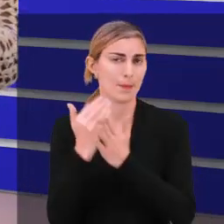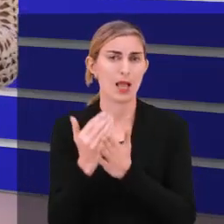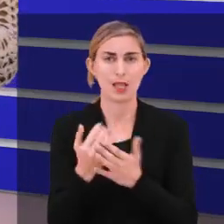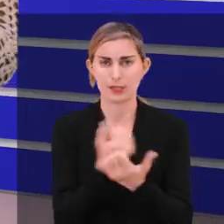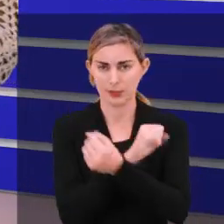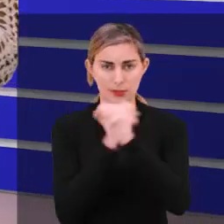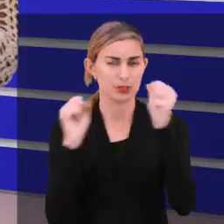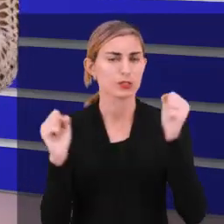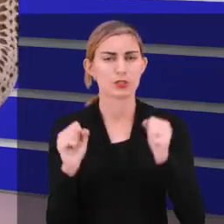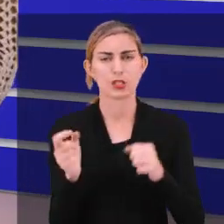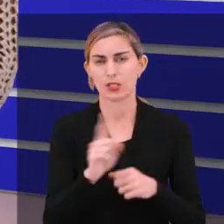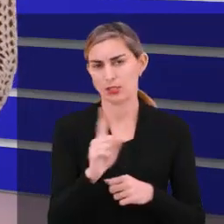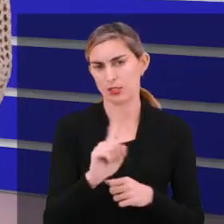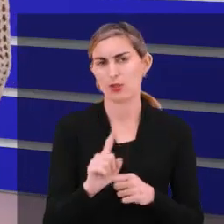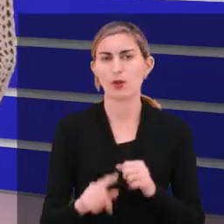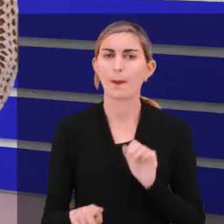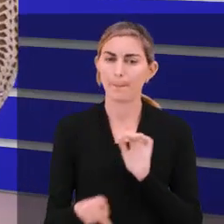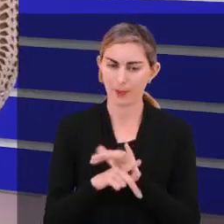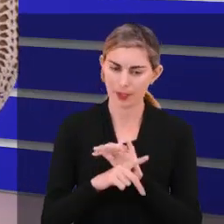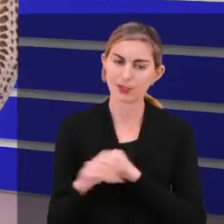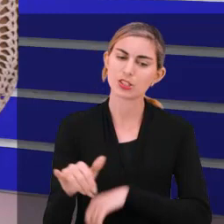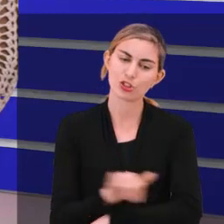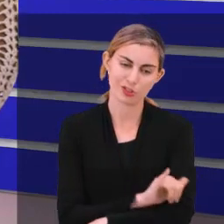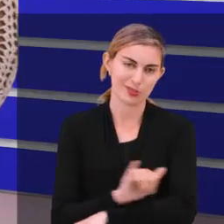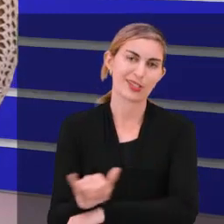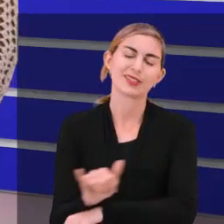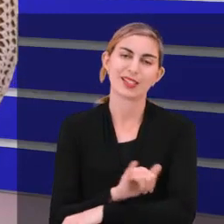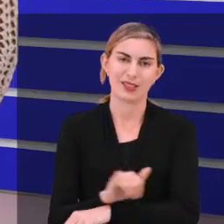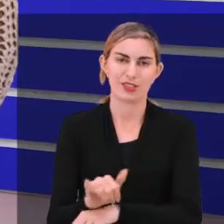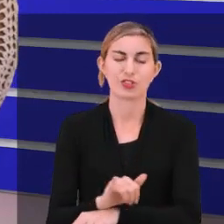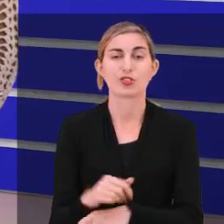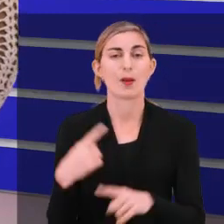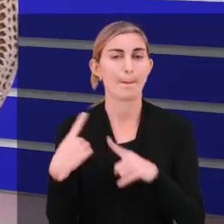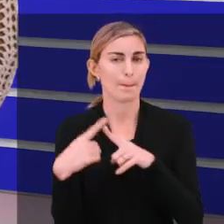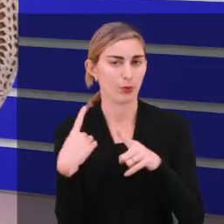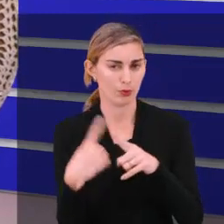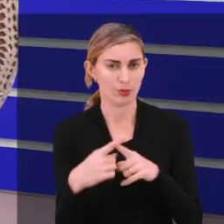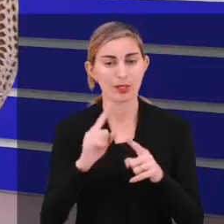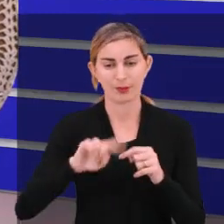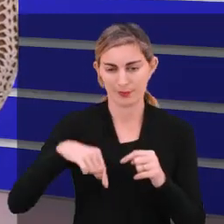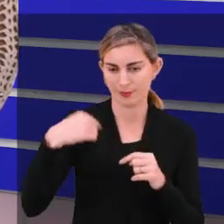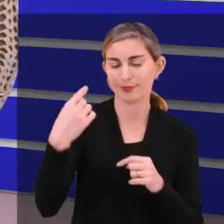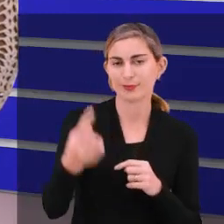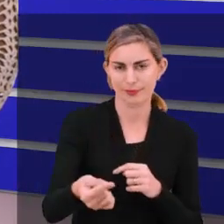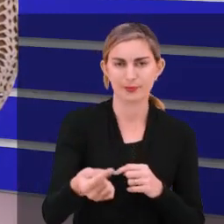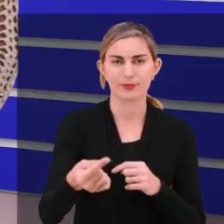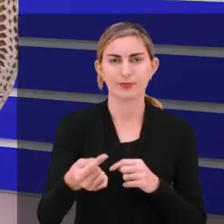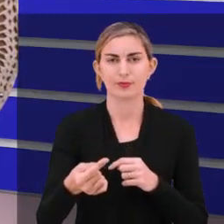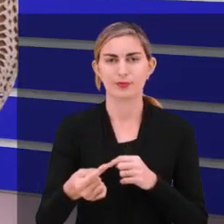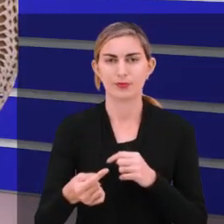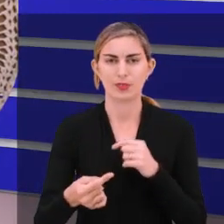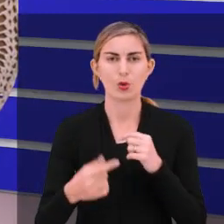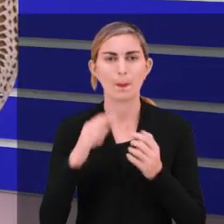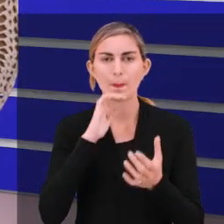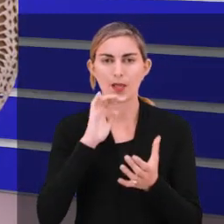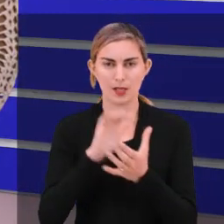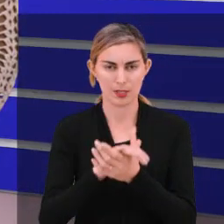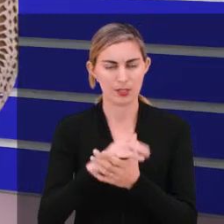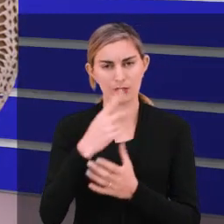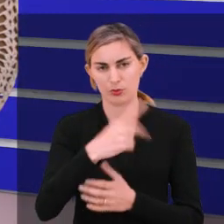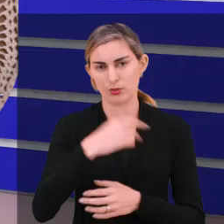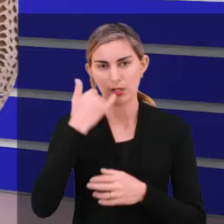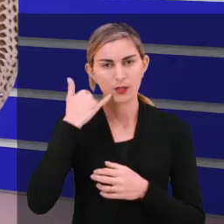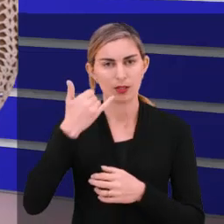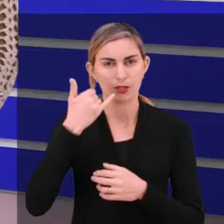Mas isso faz parte, isso fez parte de uma estratégia. Sim. Porque logo em seguida, o marido